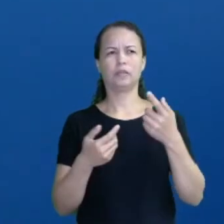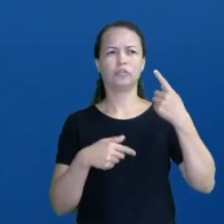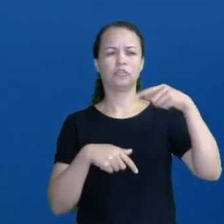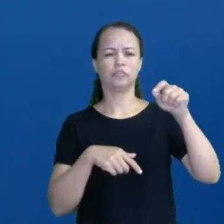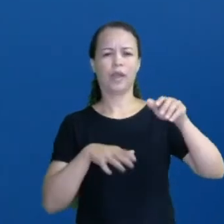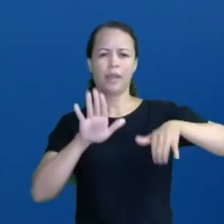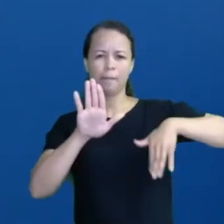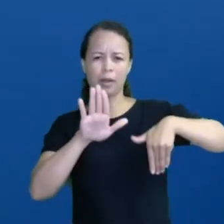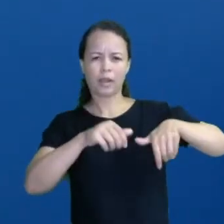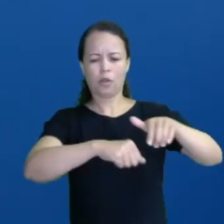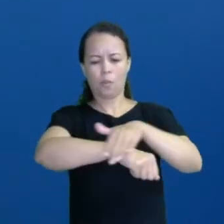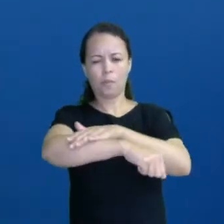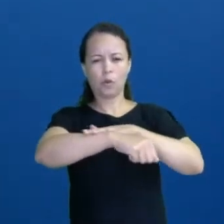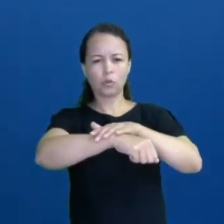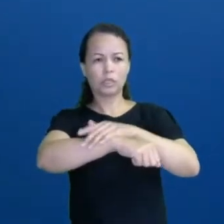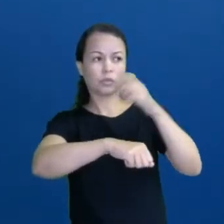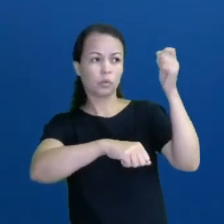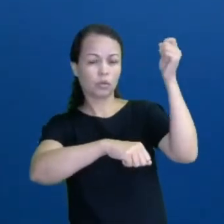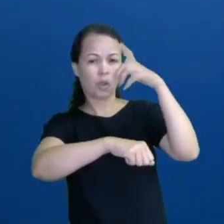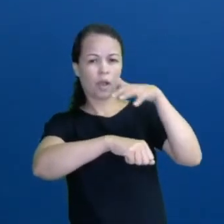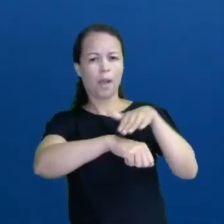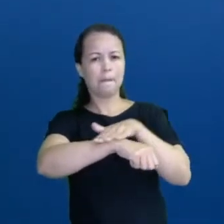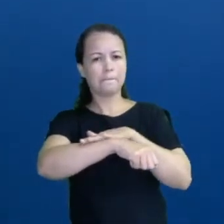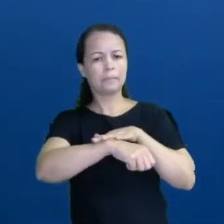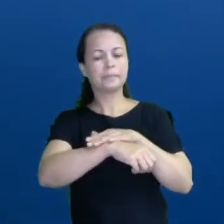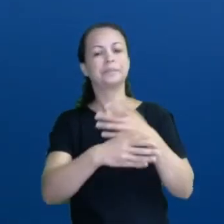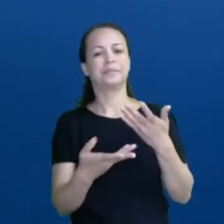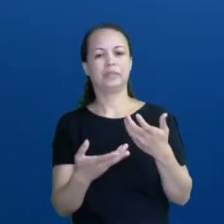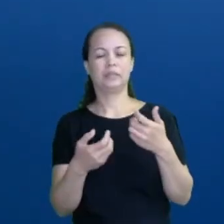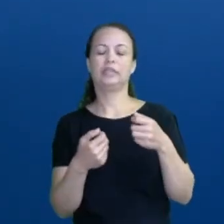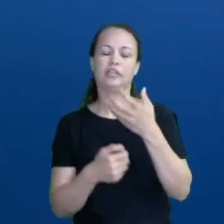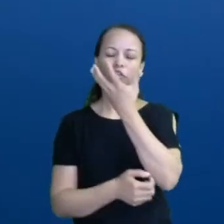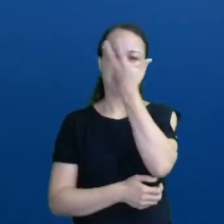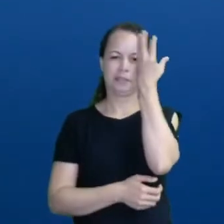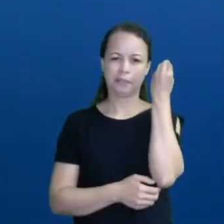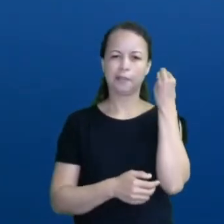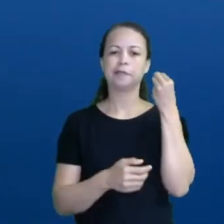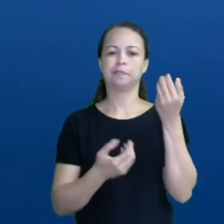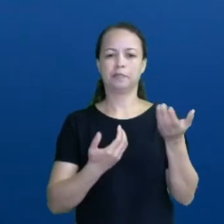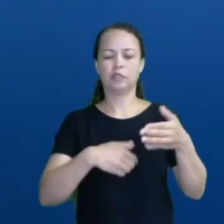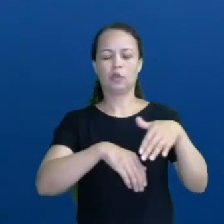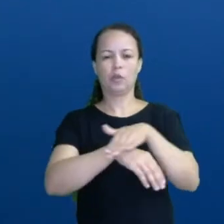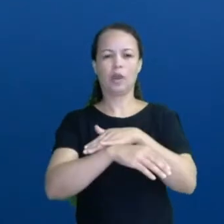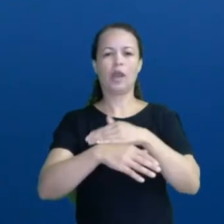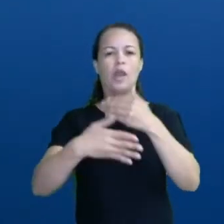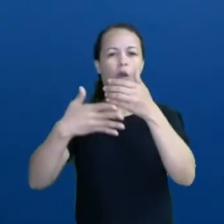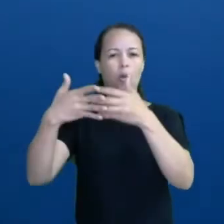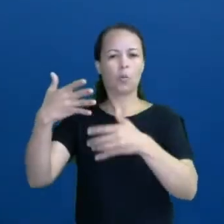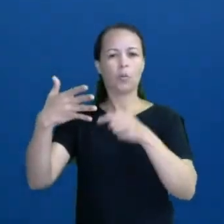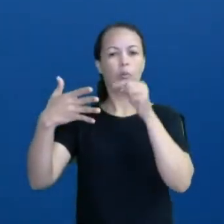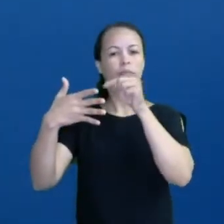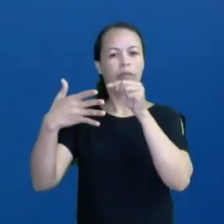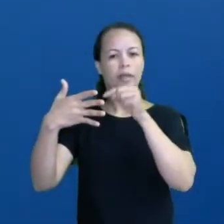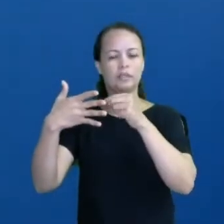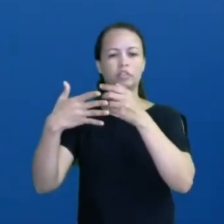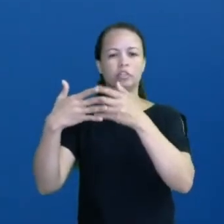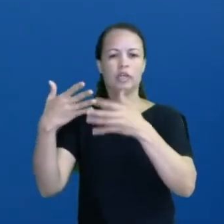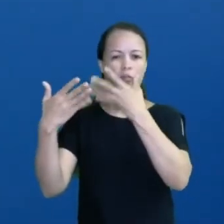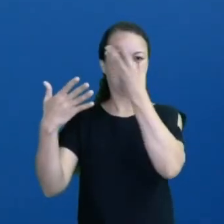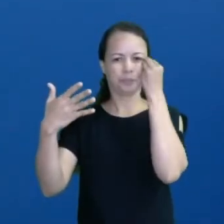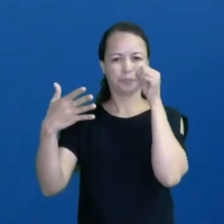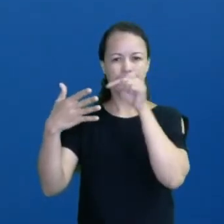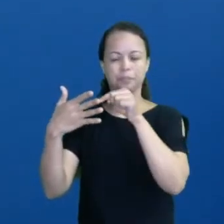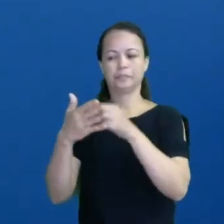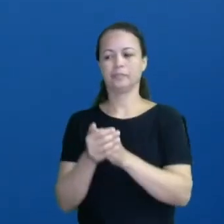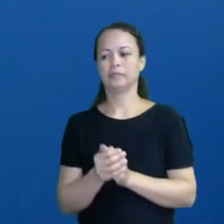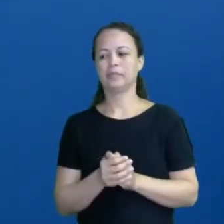praia, a gente usa protetor solar? Sim, eles esqueceram de colocar. Vamos colocar na lista deles para eles não esquecerem. Precisa